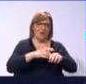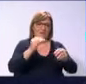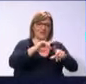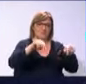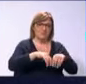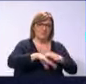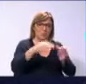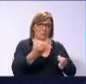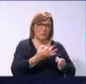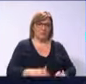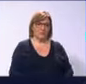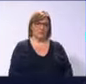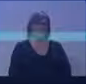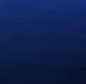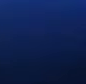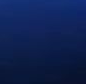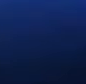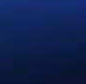espaço ficou com porto